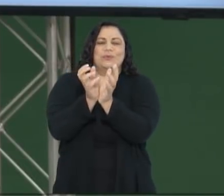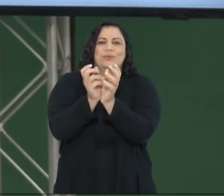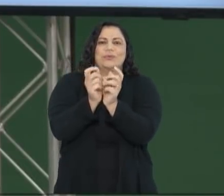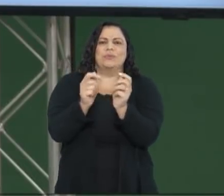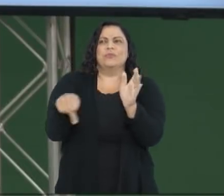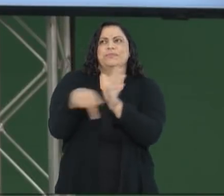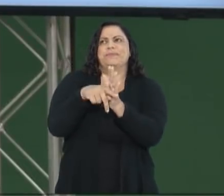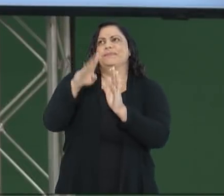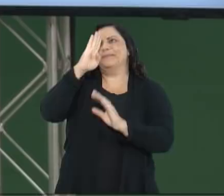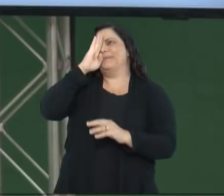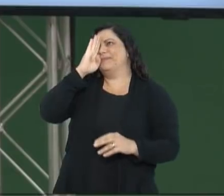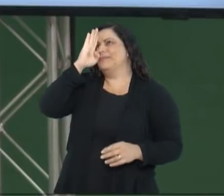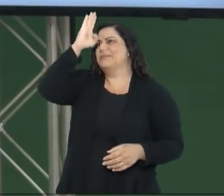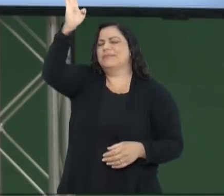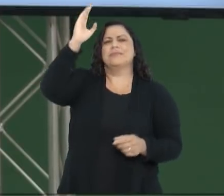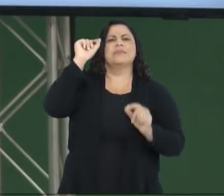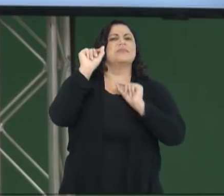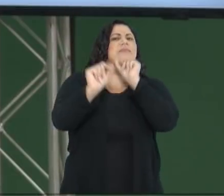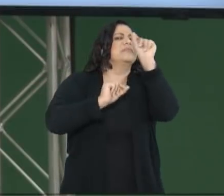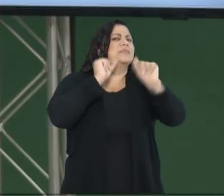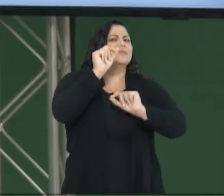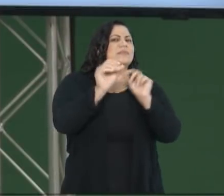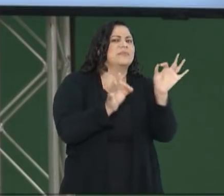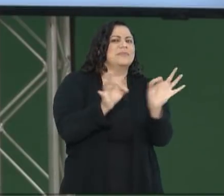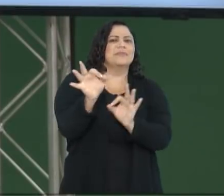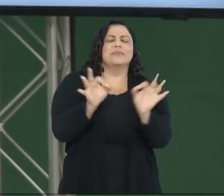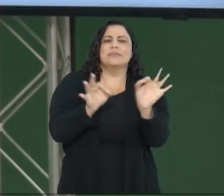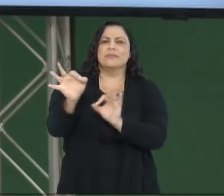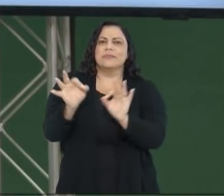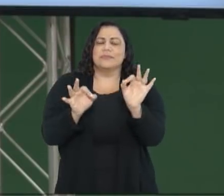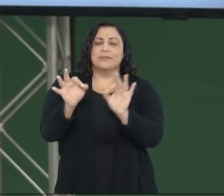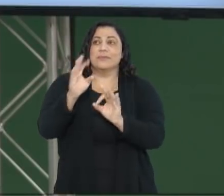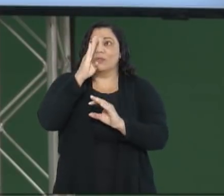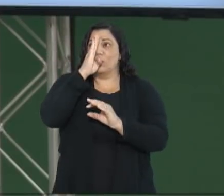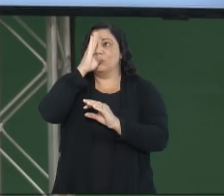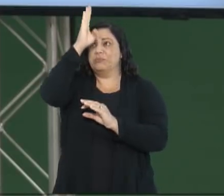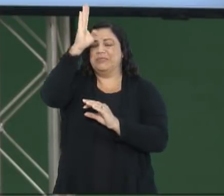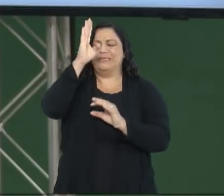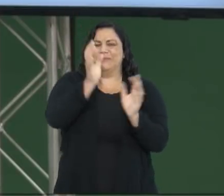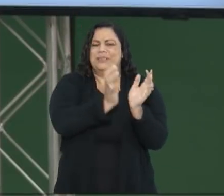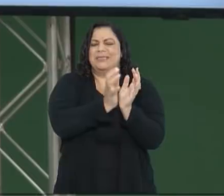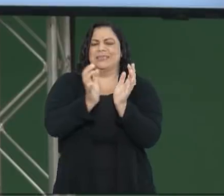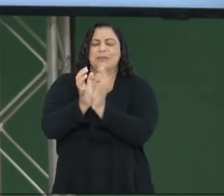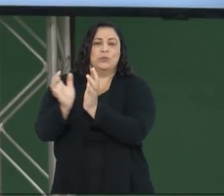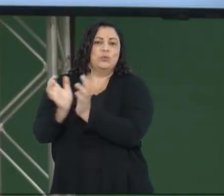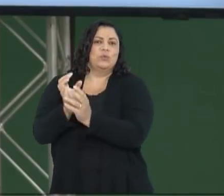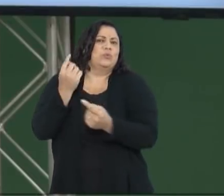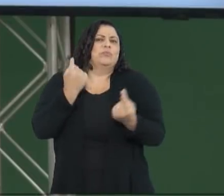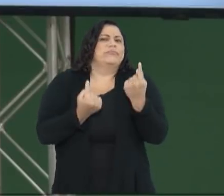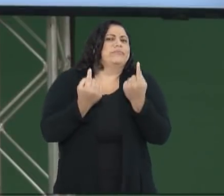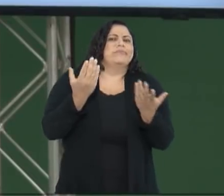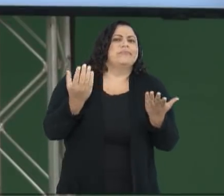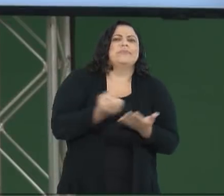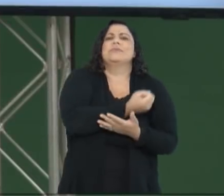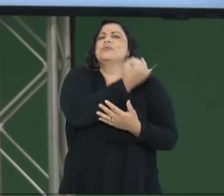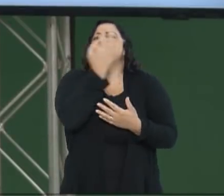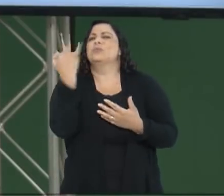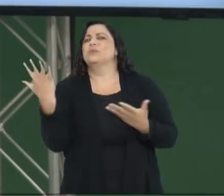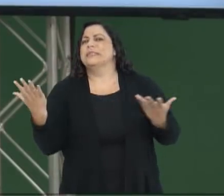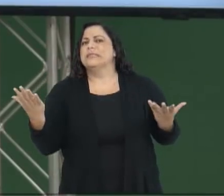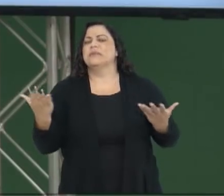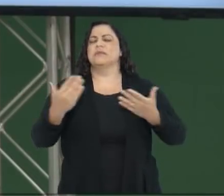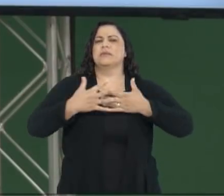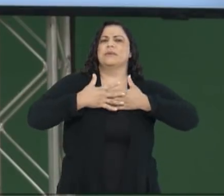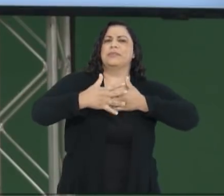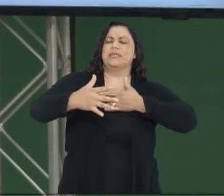principais. Como que eu organizo os principais grupos étnicos da Europa? Quais são eles a partir